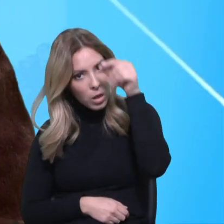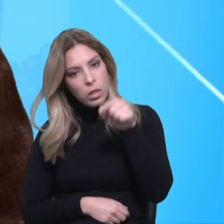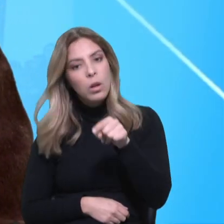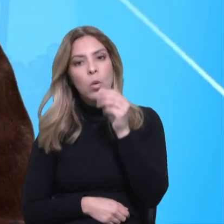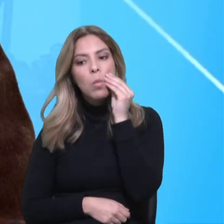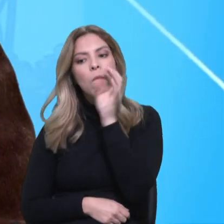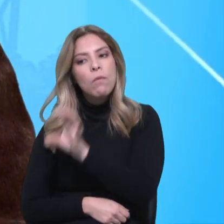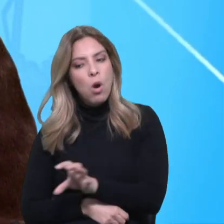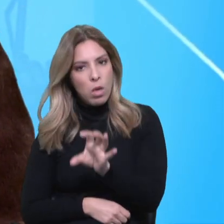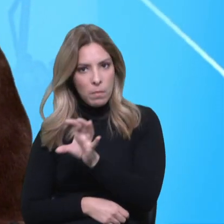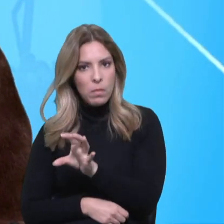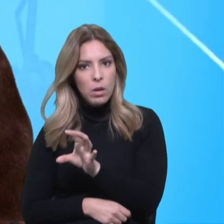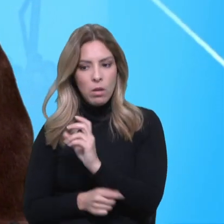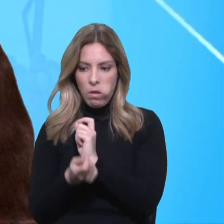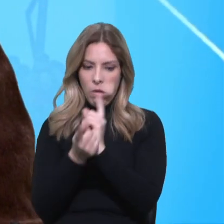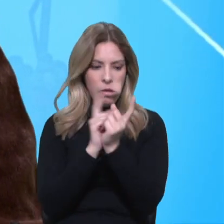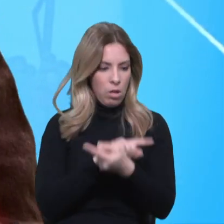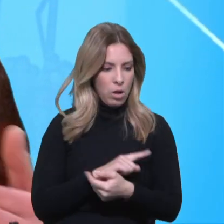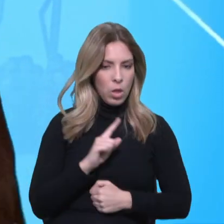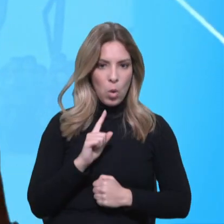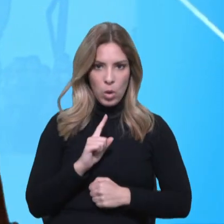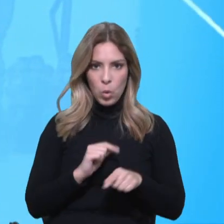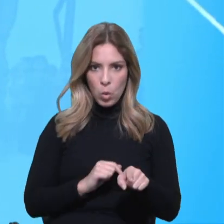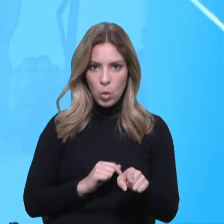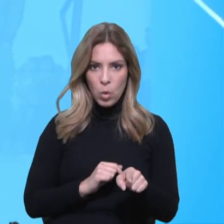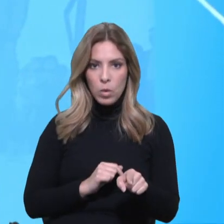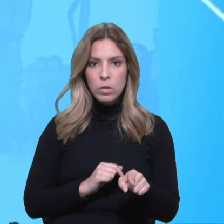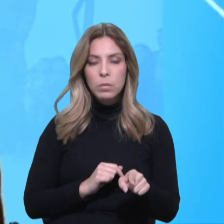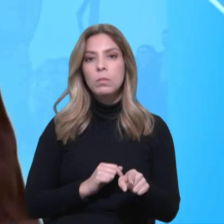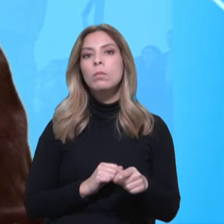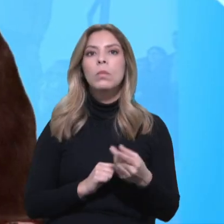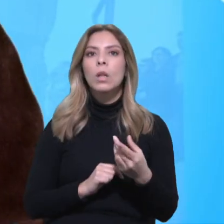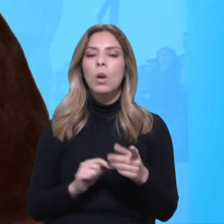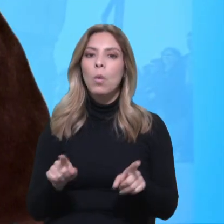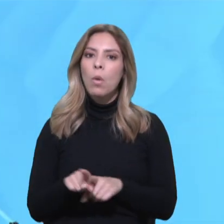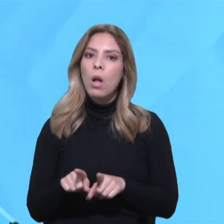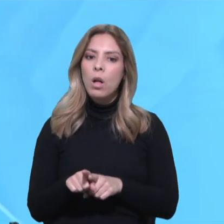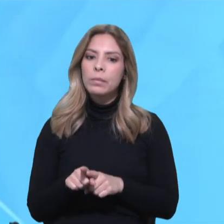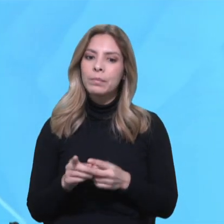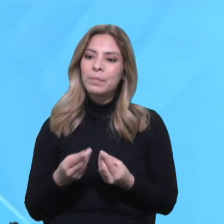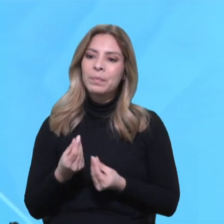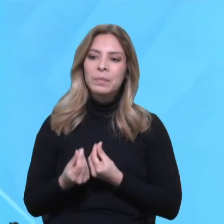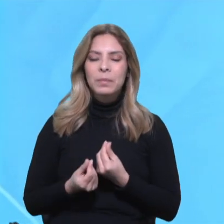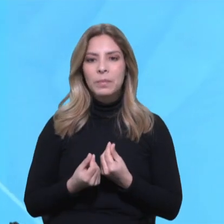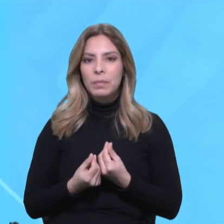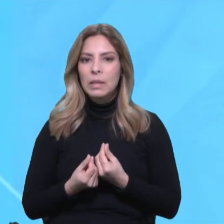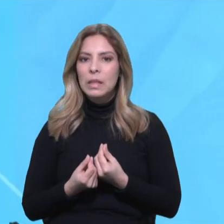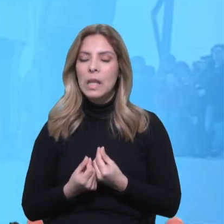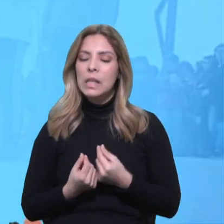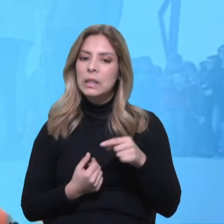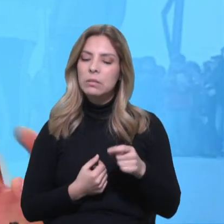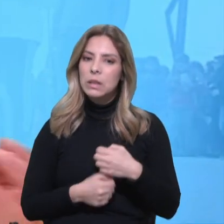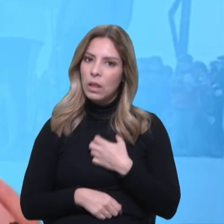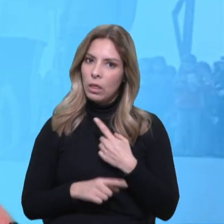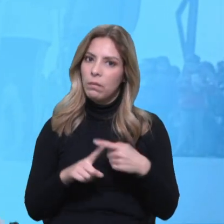contrapor aos católicos. Não é? Um sentido um pouco beligerante, quase. E hoje há diferenças, sem